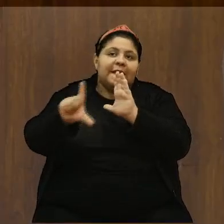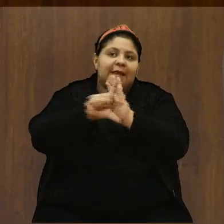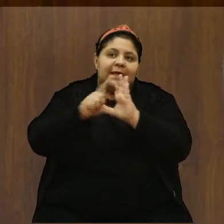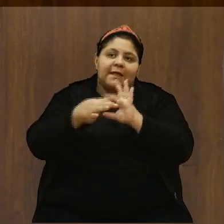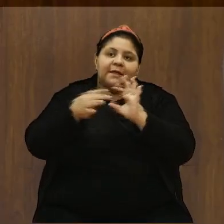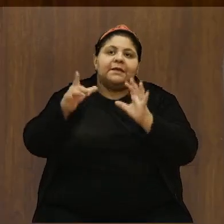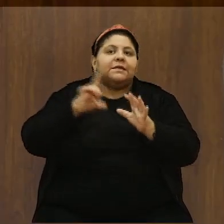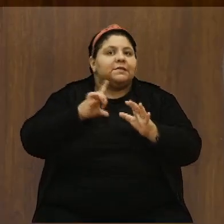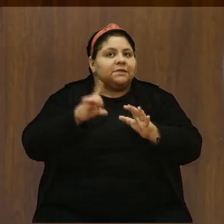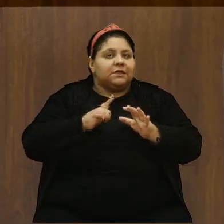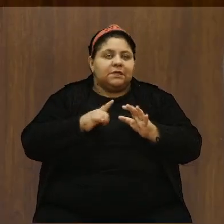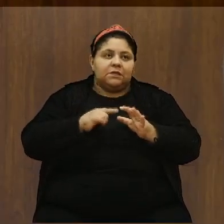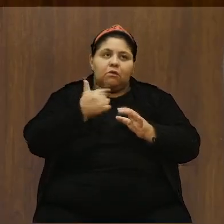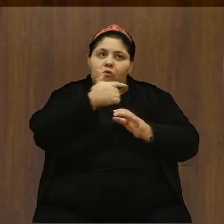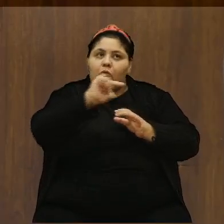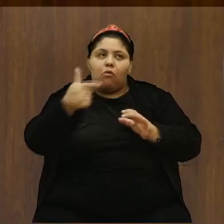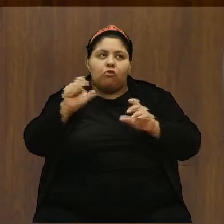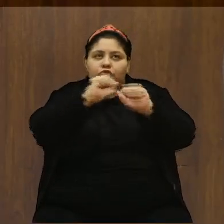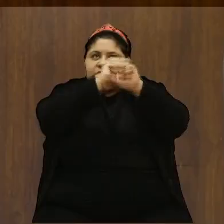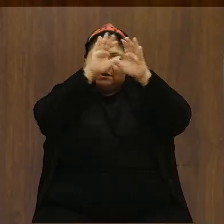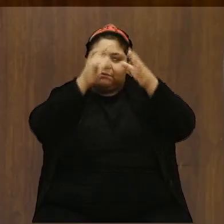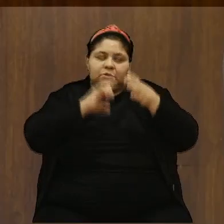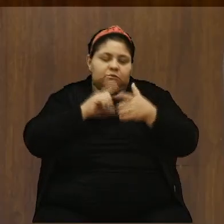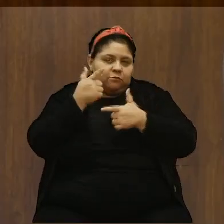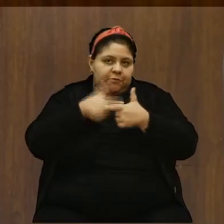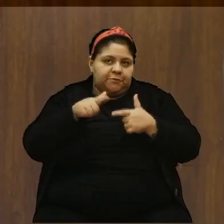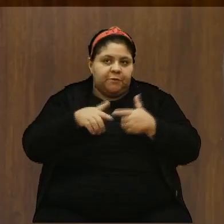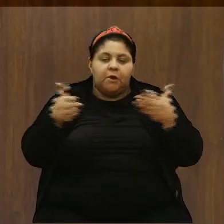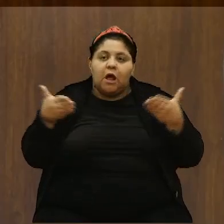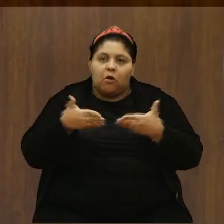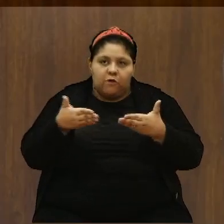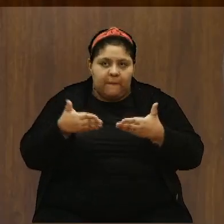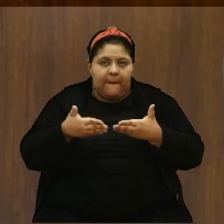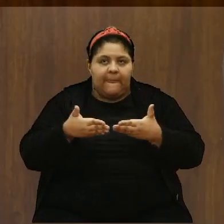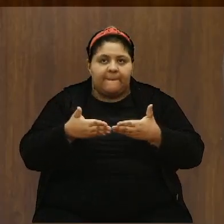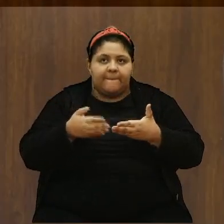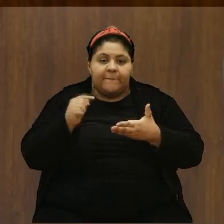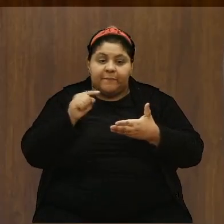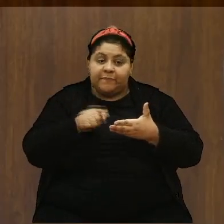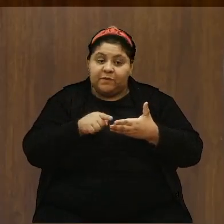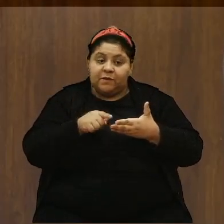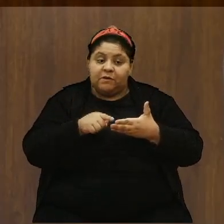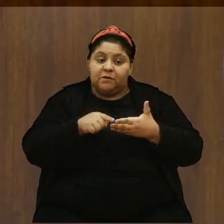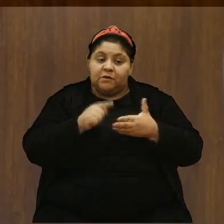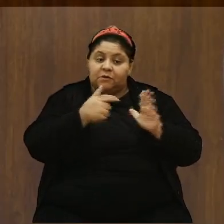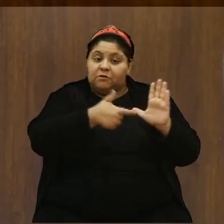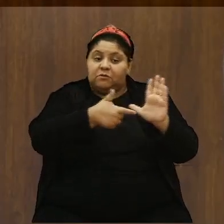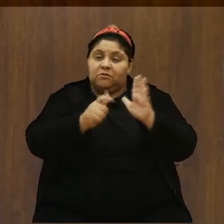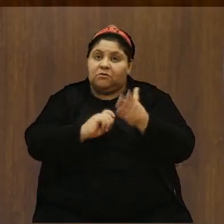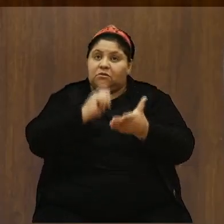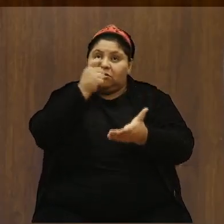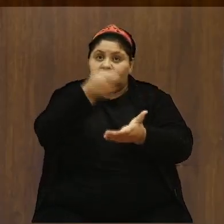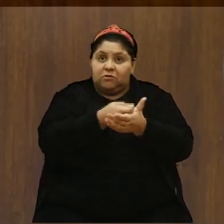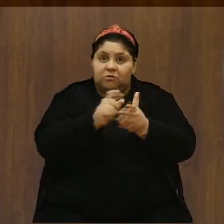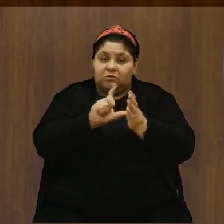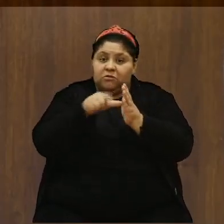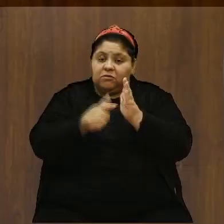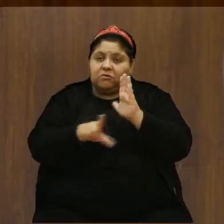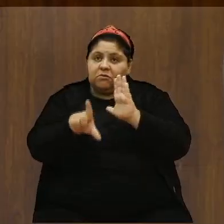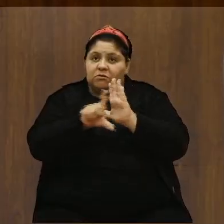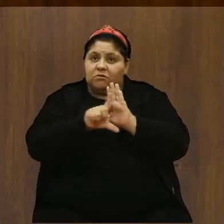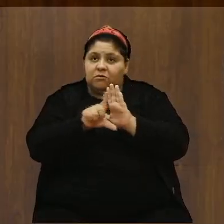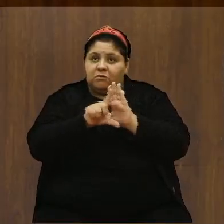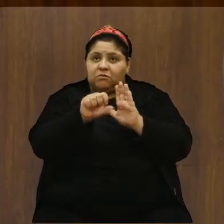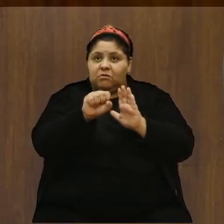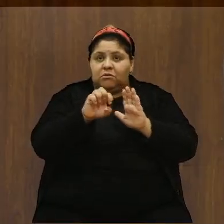uma contraprestação, não tem nenhum problema. Agora, aquela parcela que promoveu a aquisição posteriormente à lei, como no Serrano,